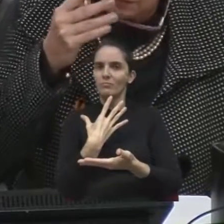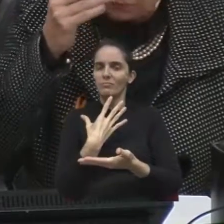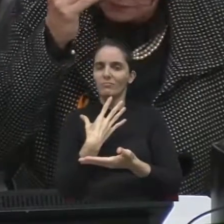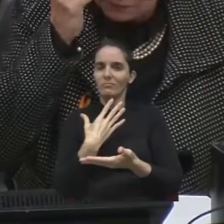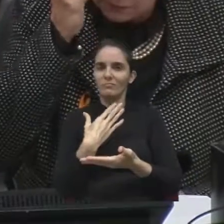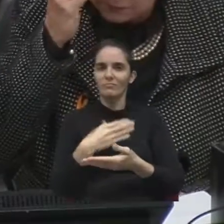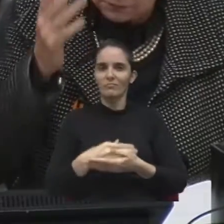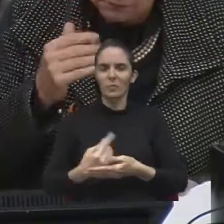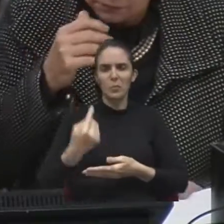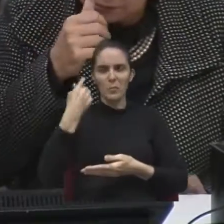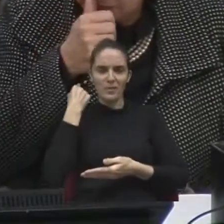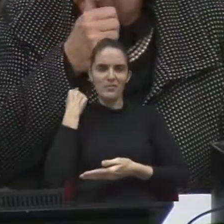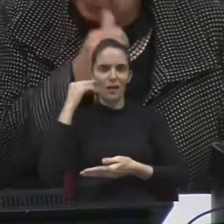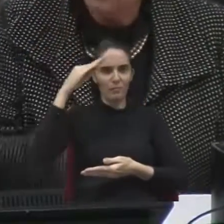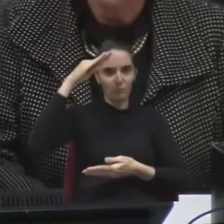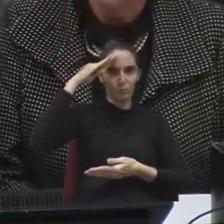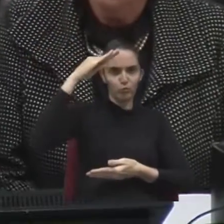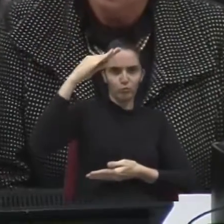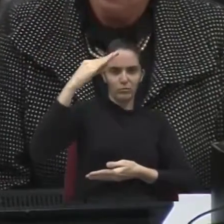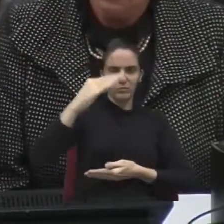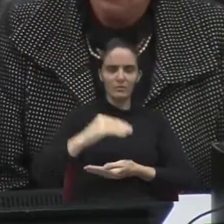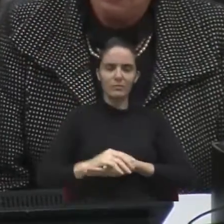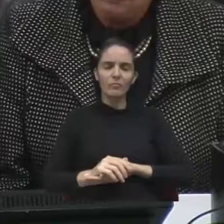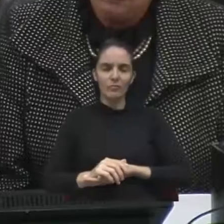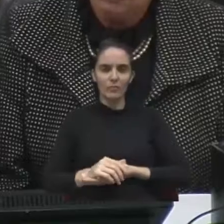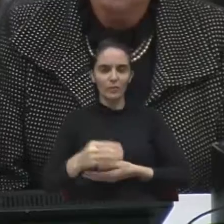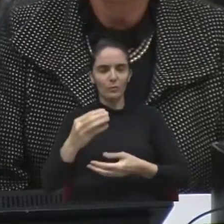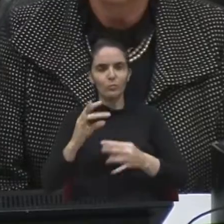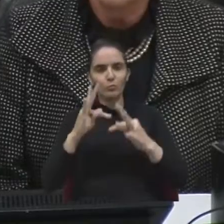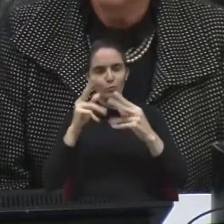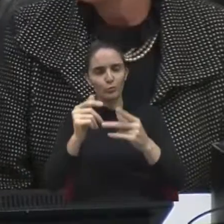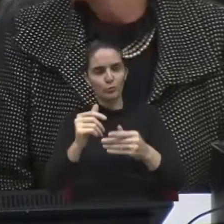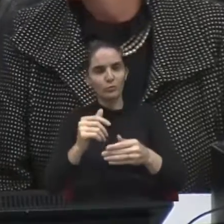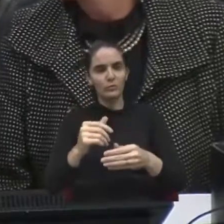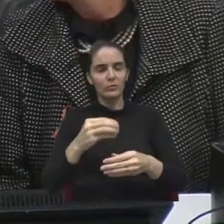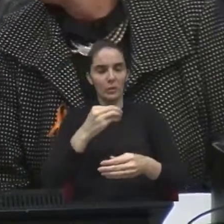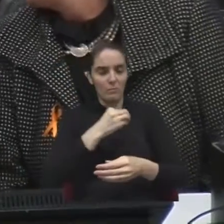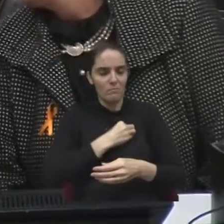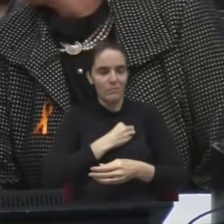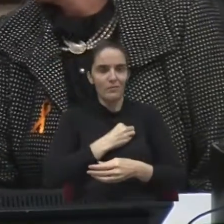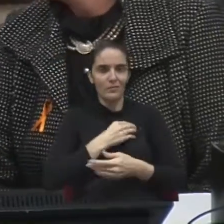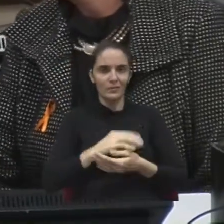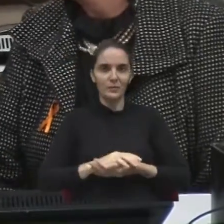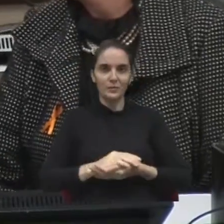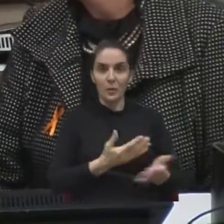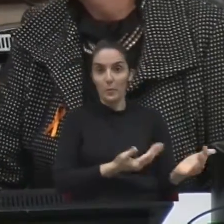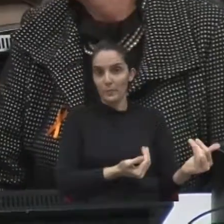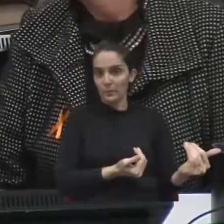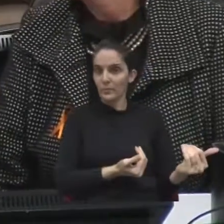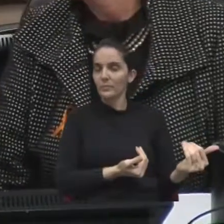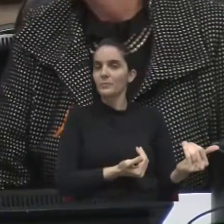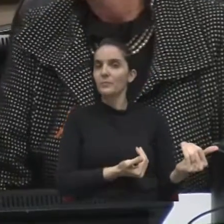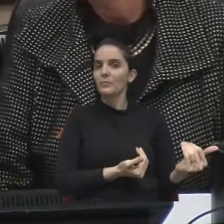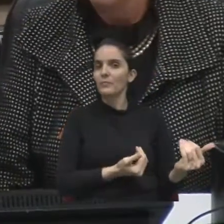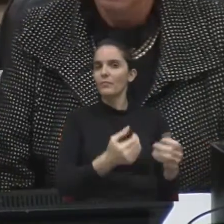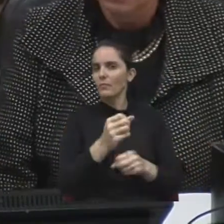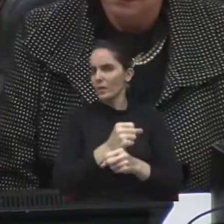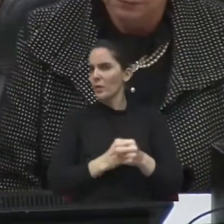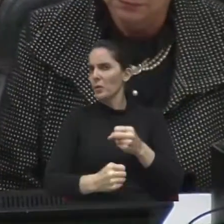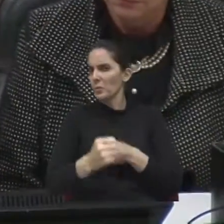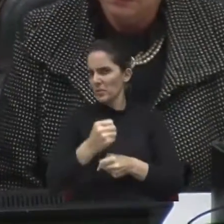junto com nós, né, esses valores aprendidos no tiro de guerra. Nós temos o mais jovem aí que foi da turma do ano passado, é isso? Do ano